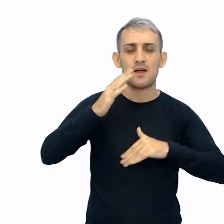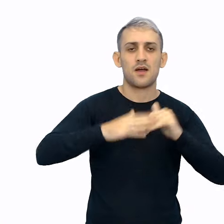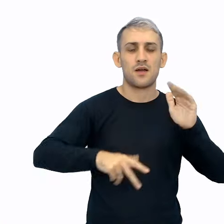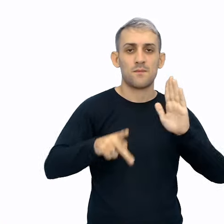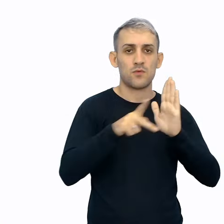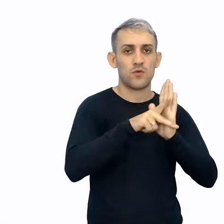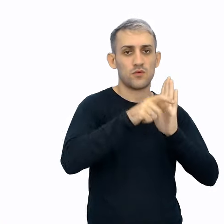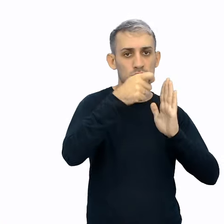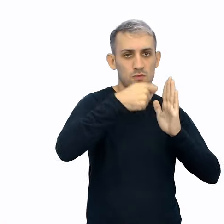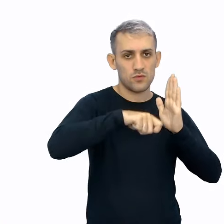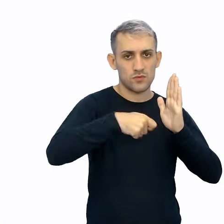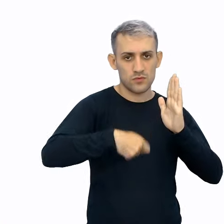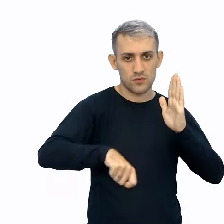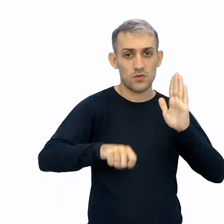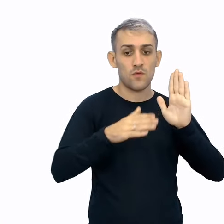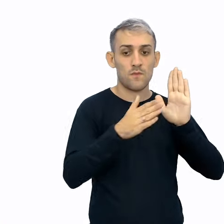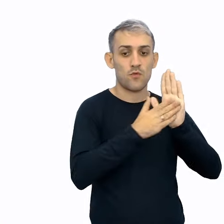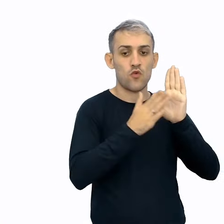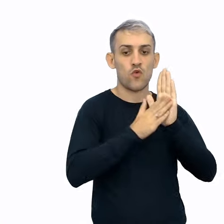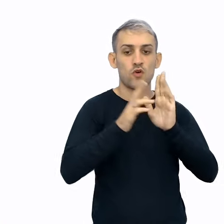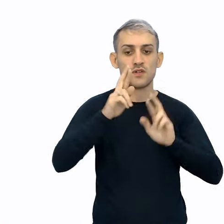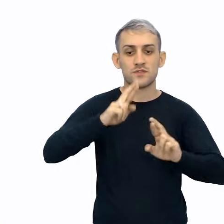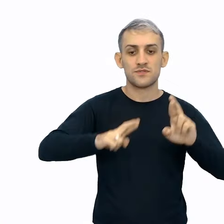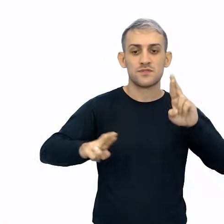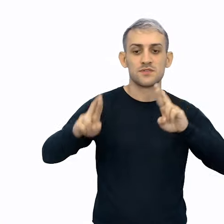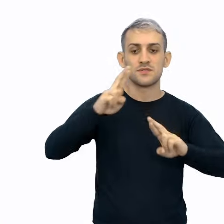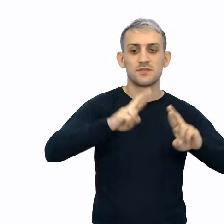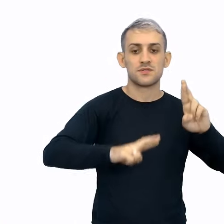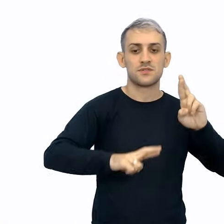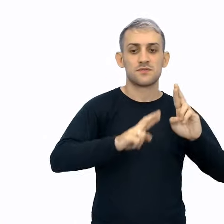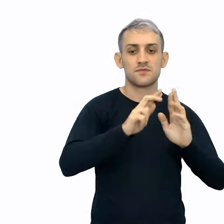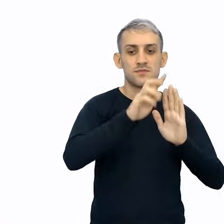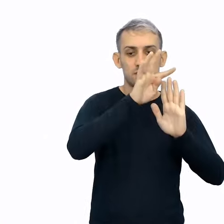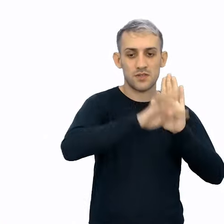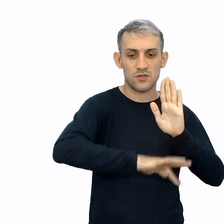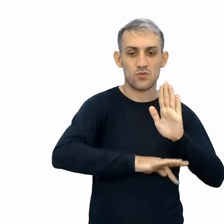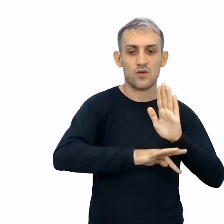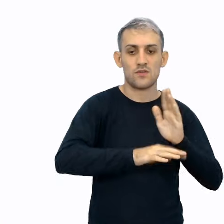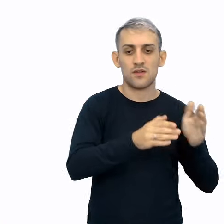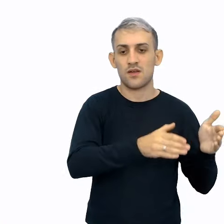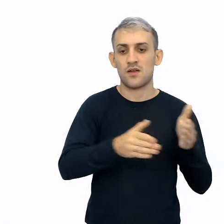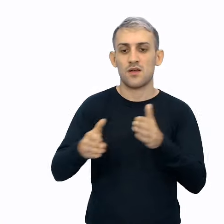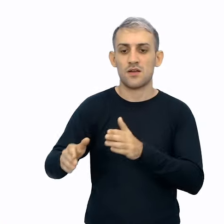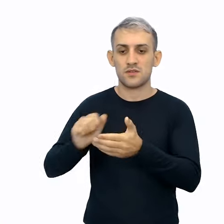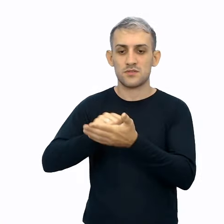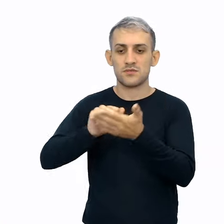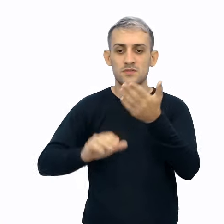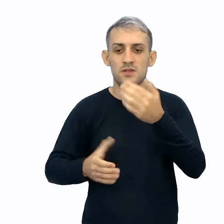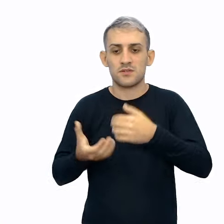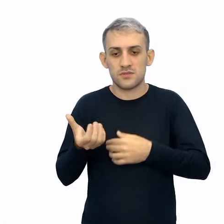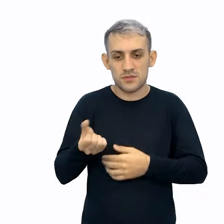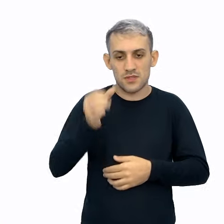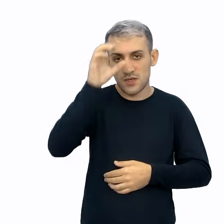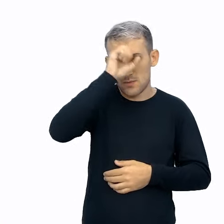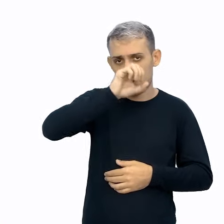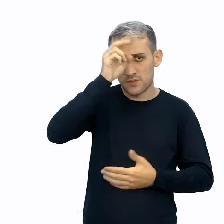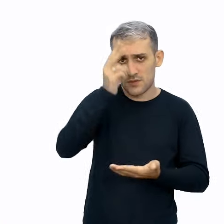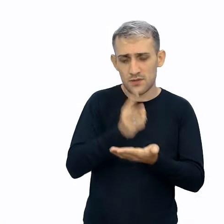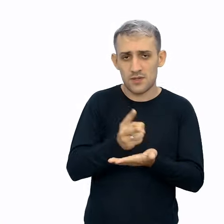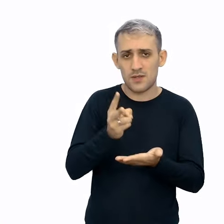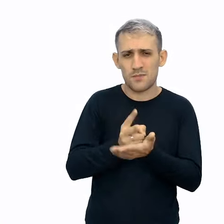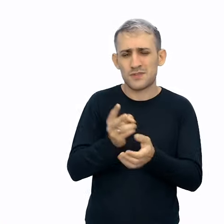como propostas de revisão textual na sequência da atividade seis do aprender sempre acho que dos